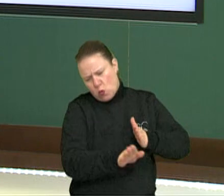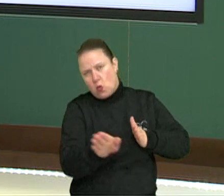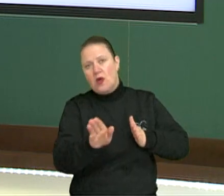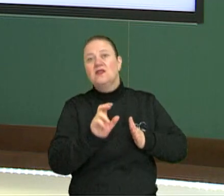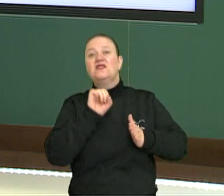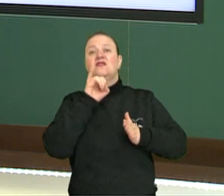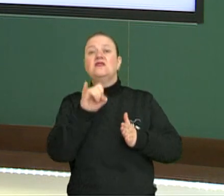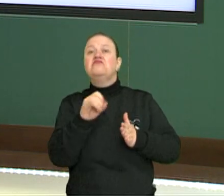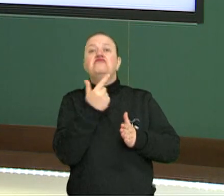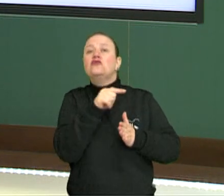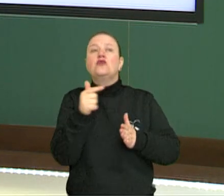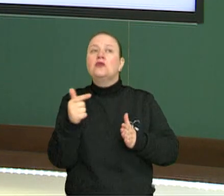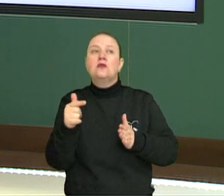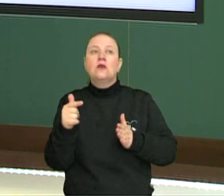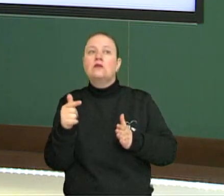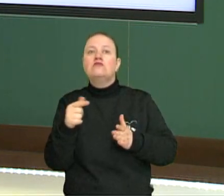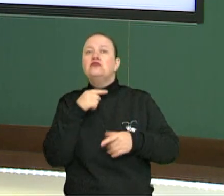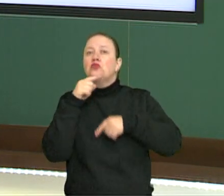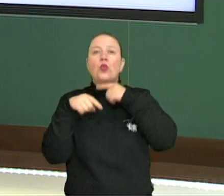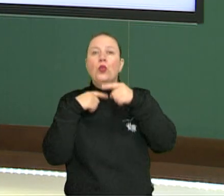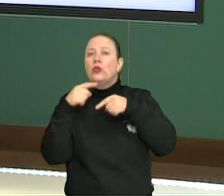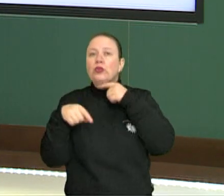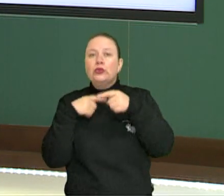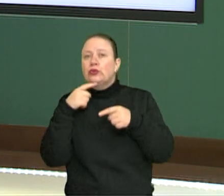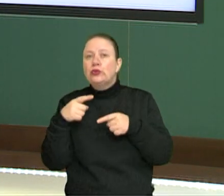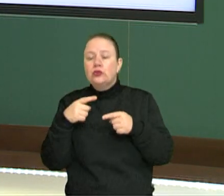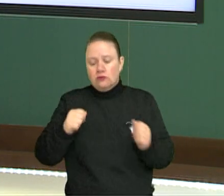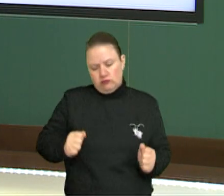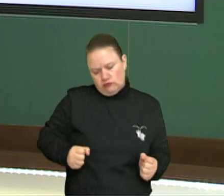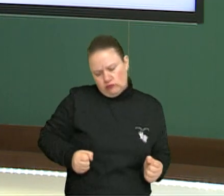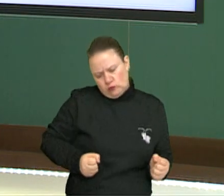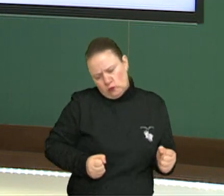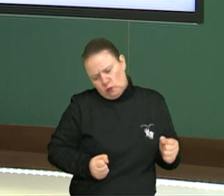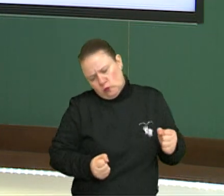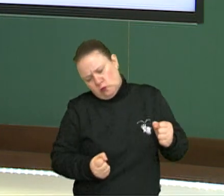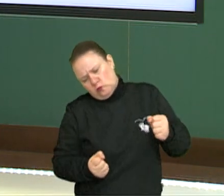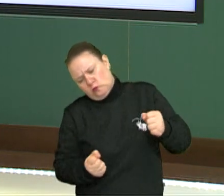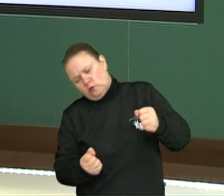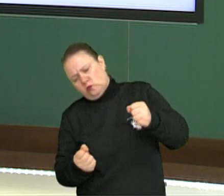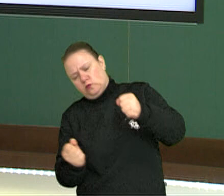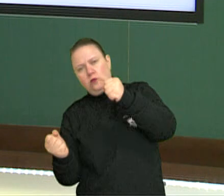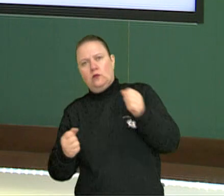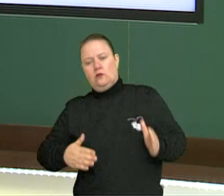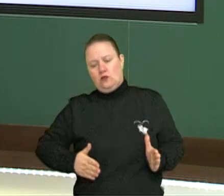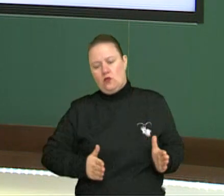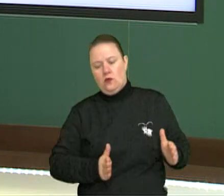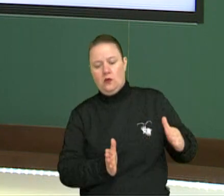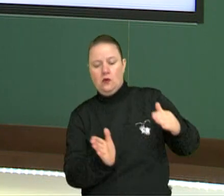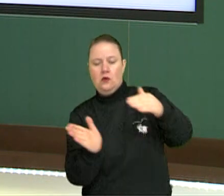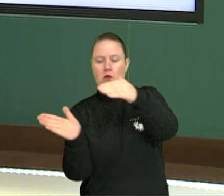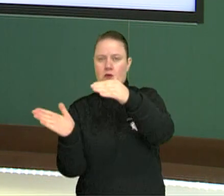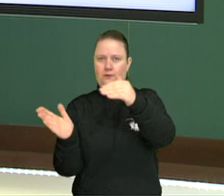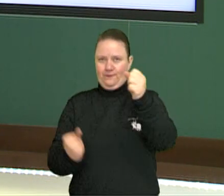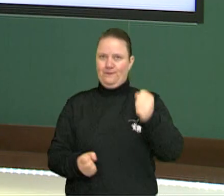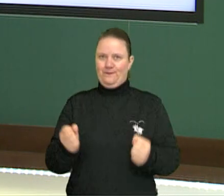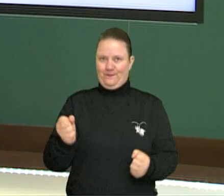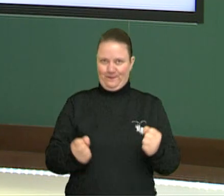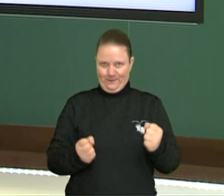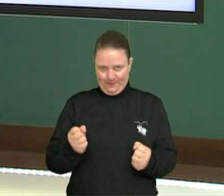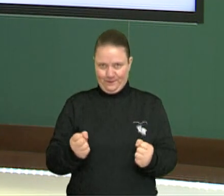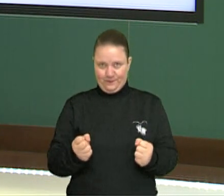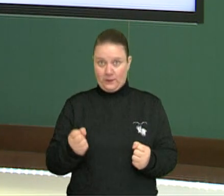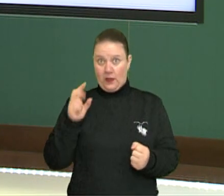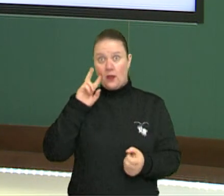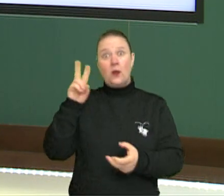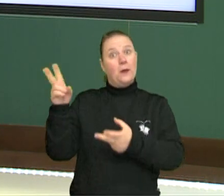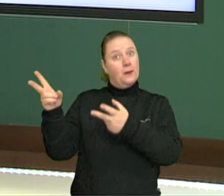nessa situação, você não teria a trajetória circular proposta pela direção do carro. Então